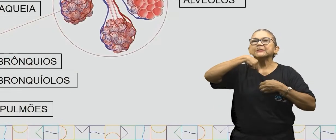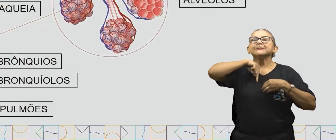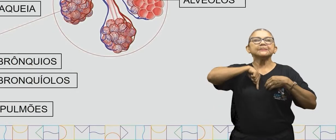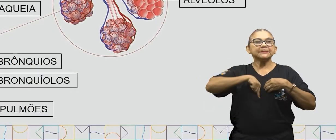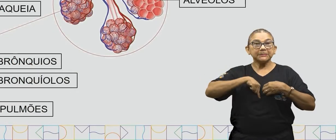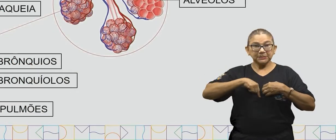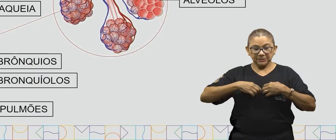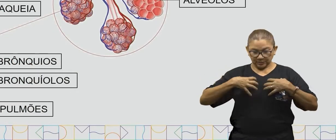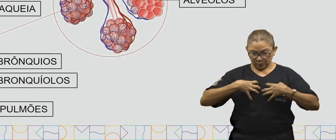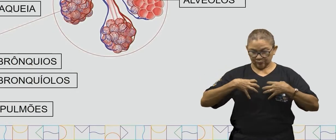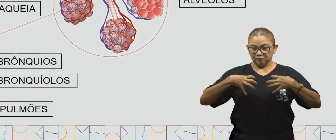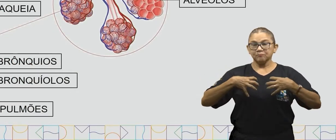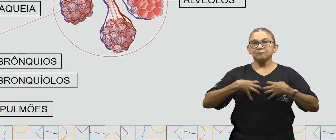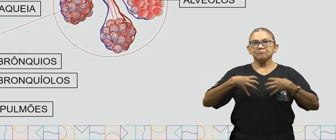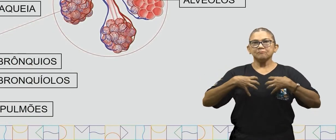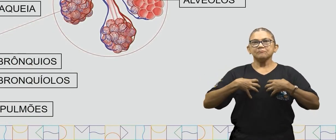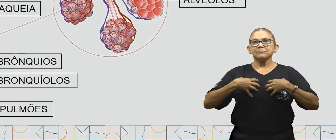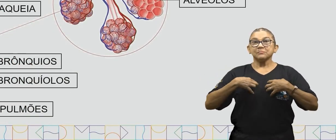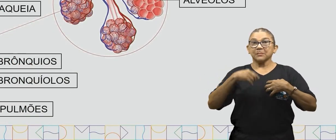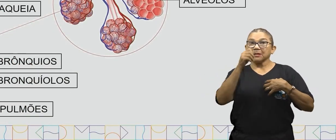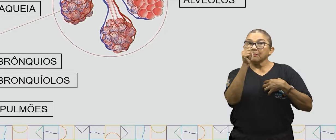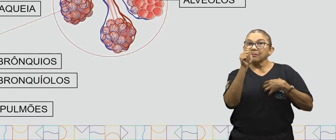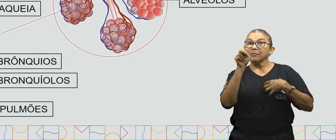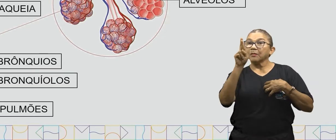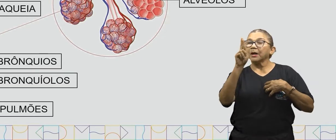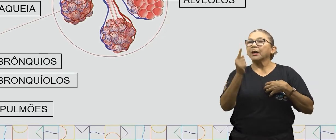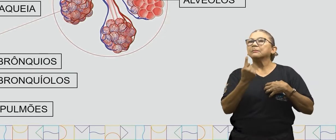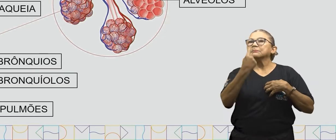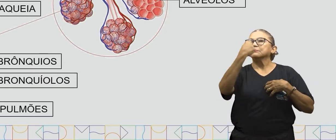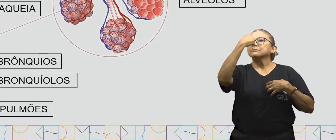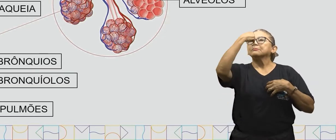ar atmosférico entra no nariz através da